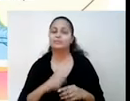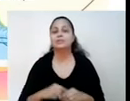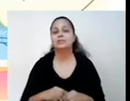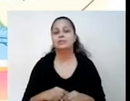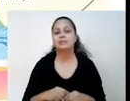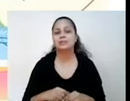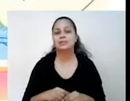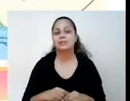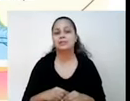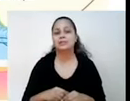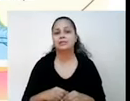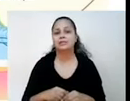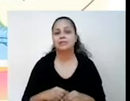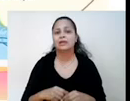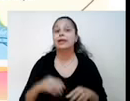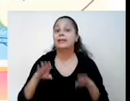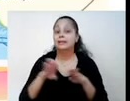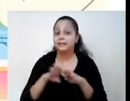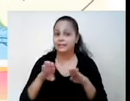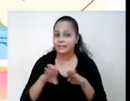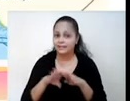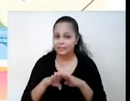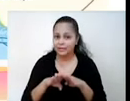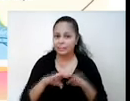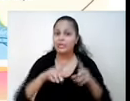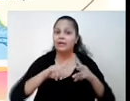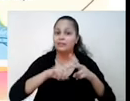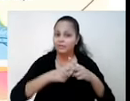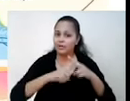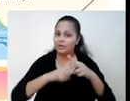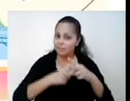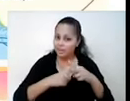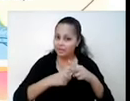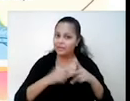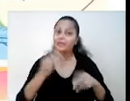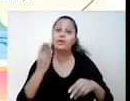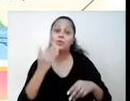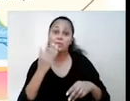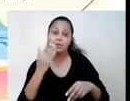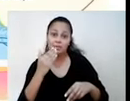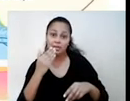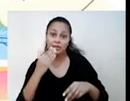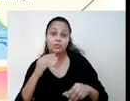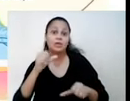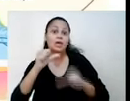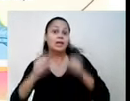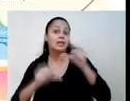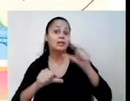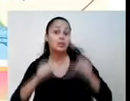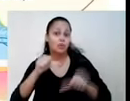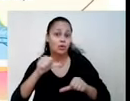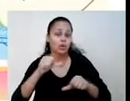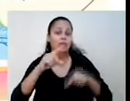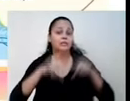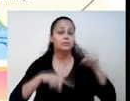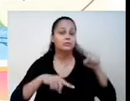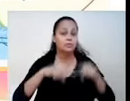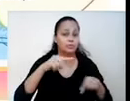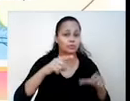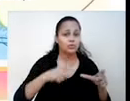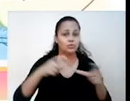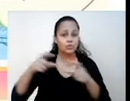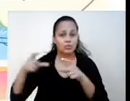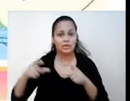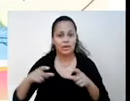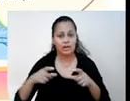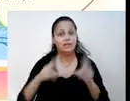servos, os mercadores forneciam ferramentas e alguns alimentos em troca de produtos locais, que eram